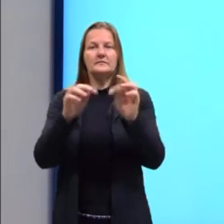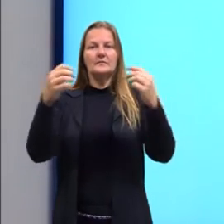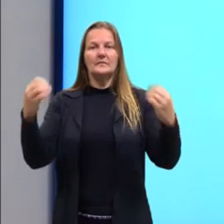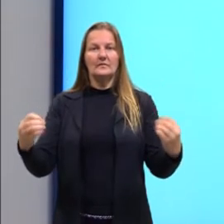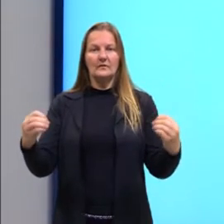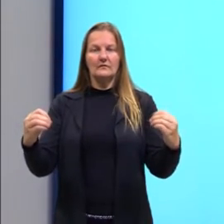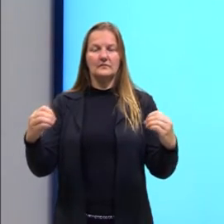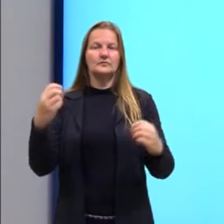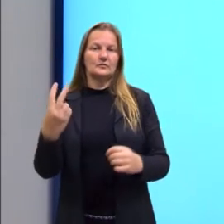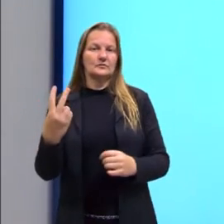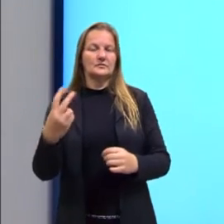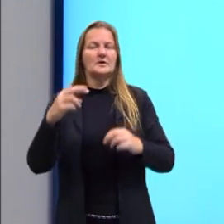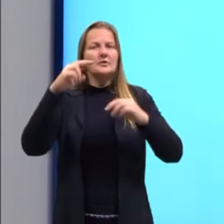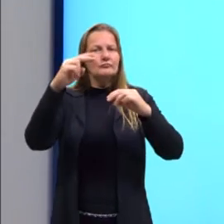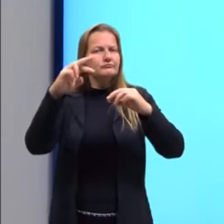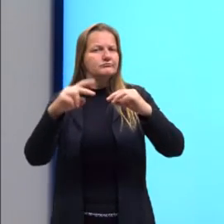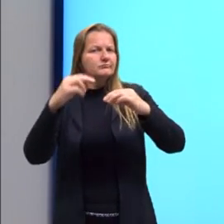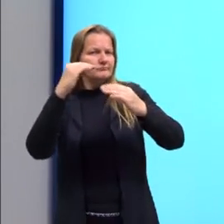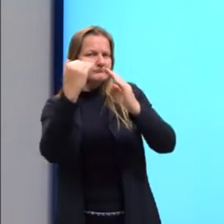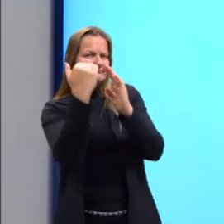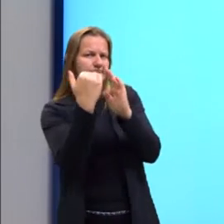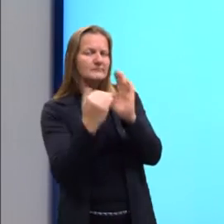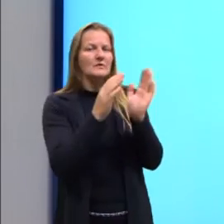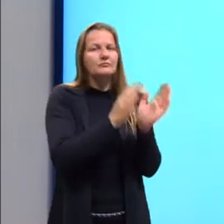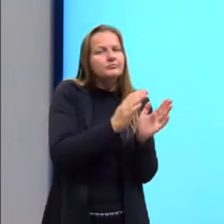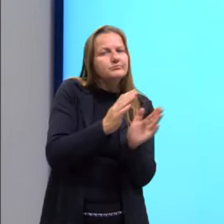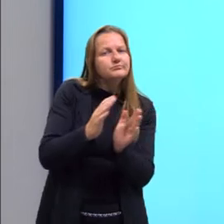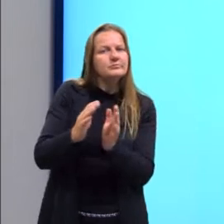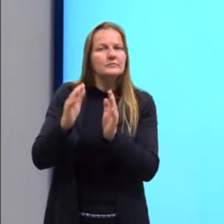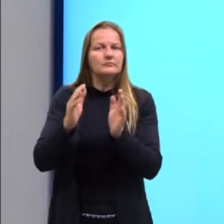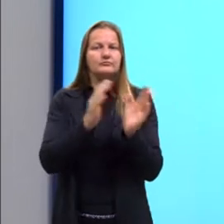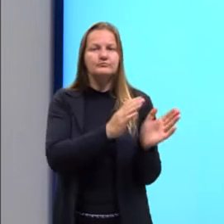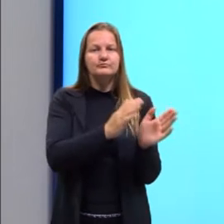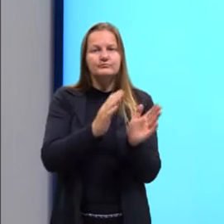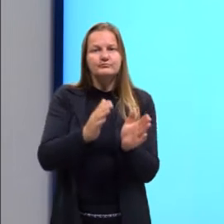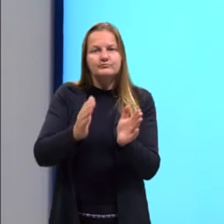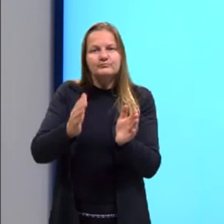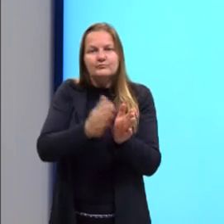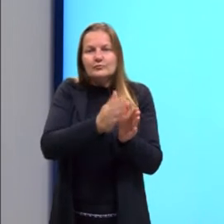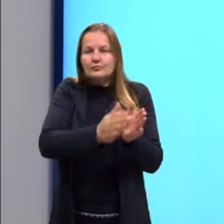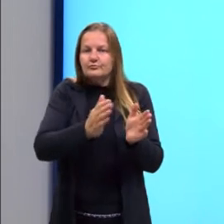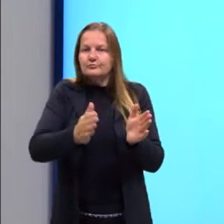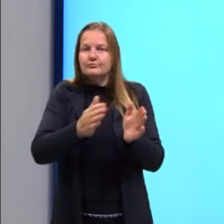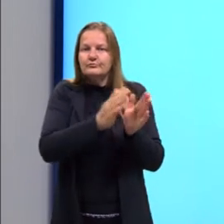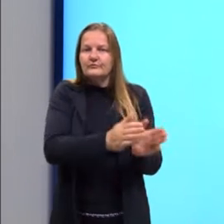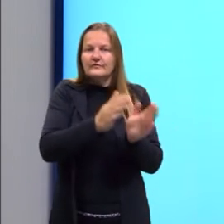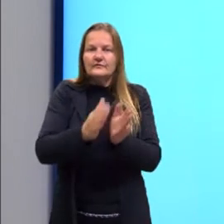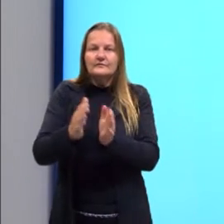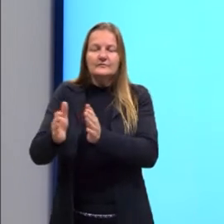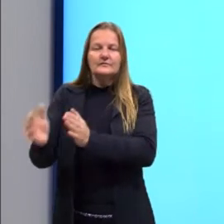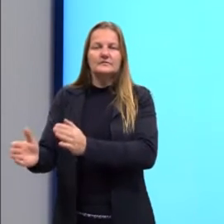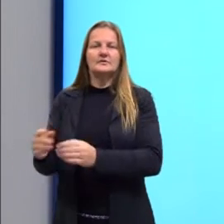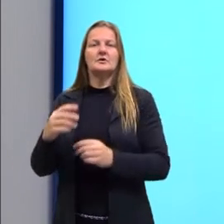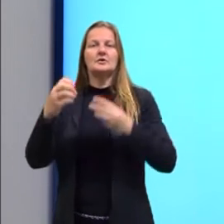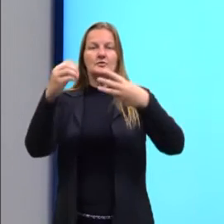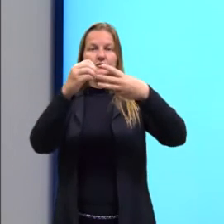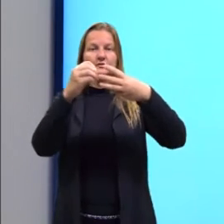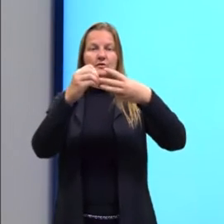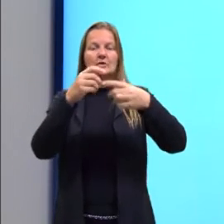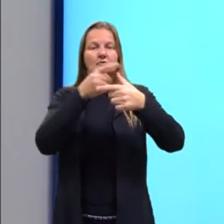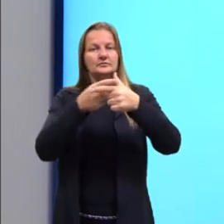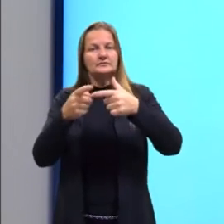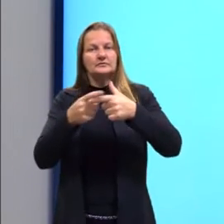telófase dois então aqui tá uma representação então da meiose ao duas divisões celulares a primeira